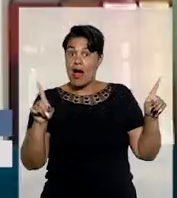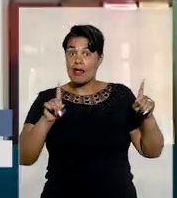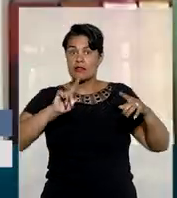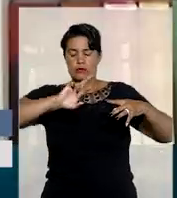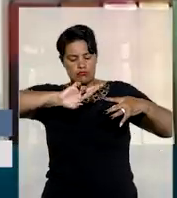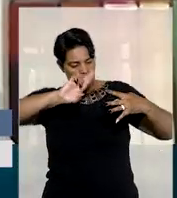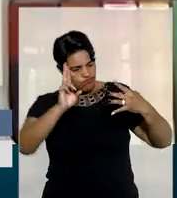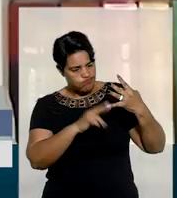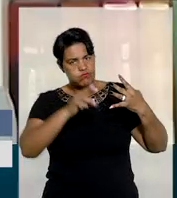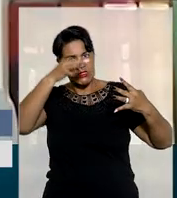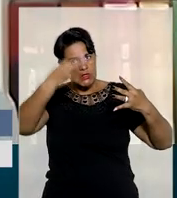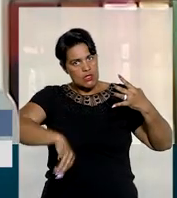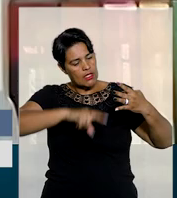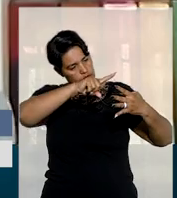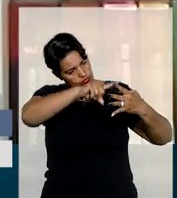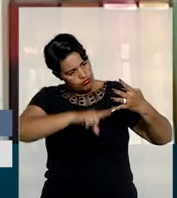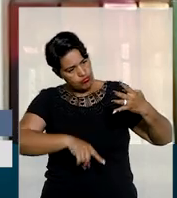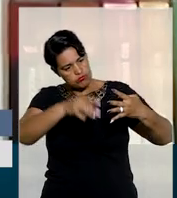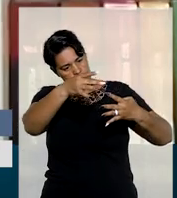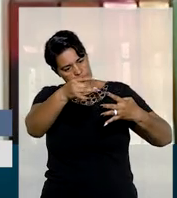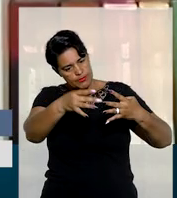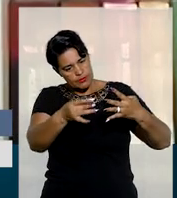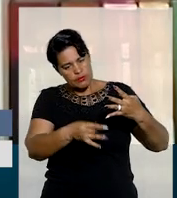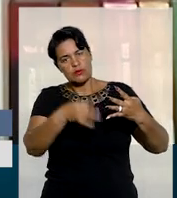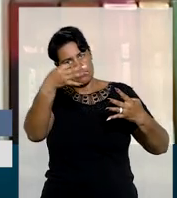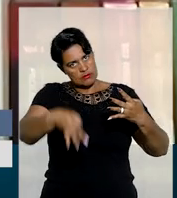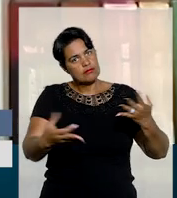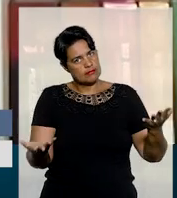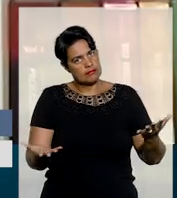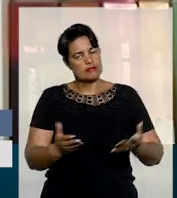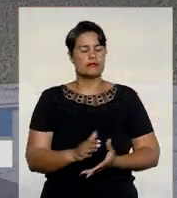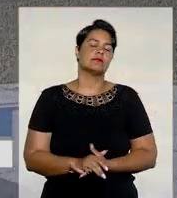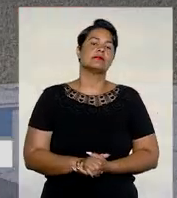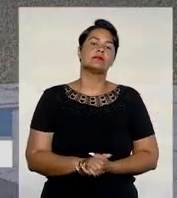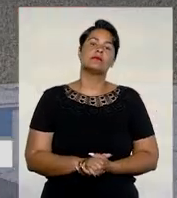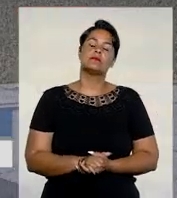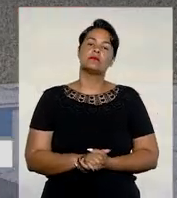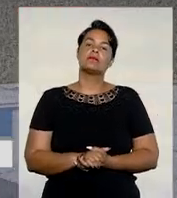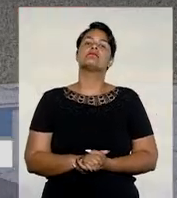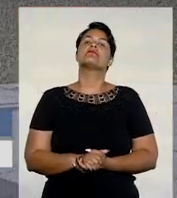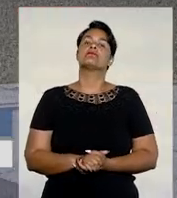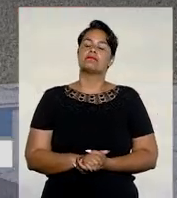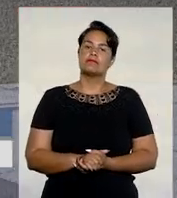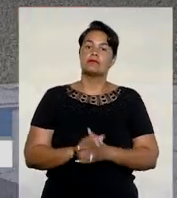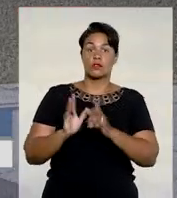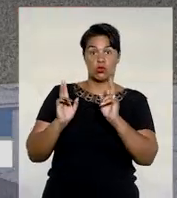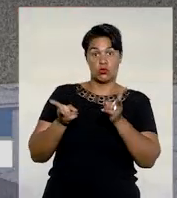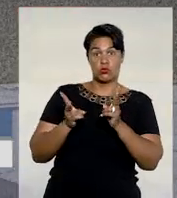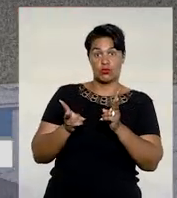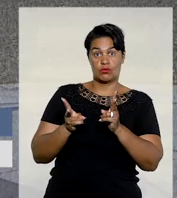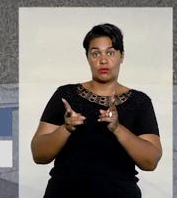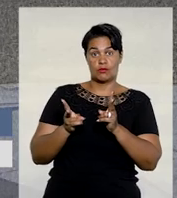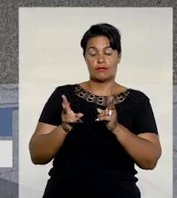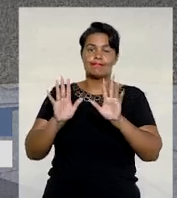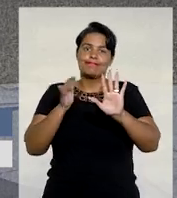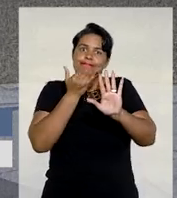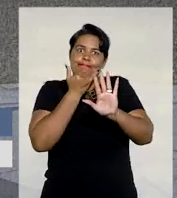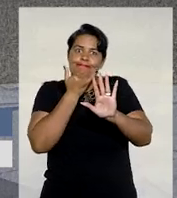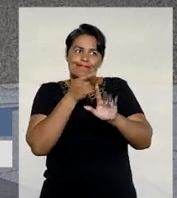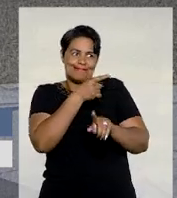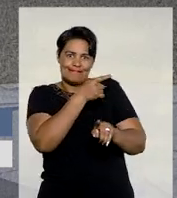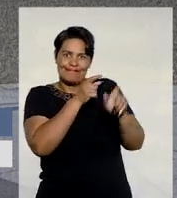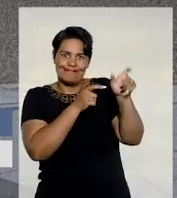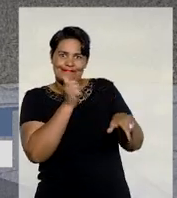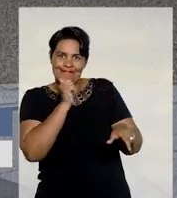de declaração devem ser colocados nessa categoria de recurso. Ainda com você, professor René, por